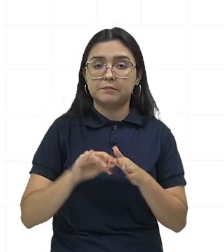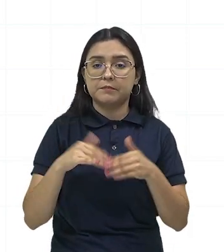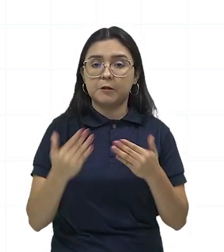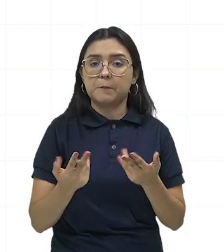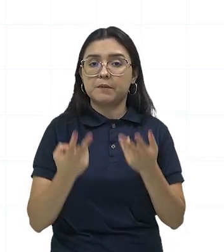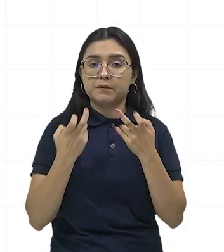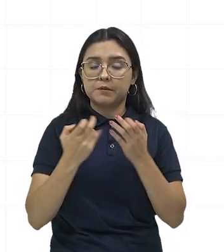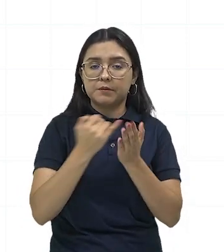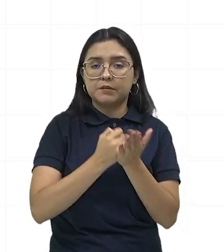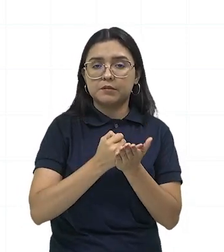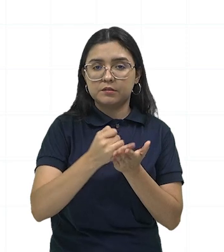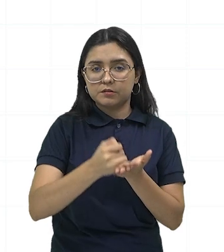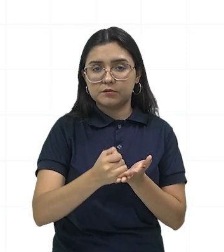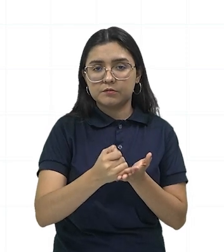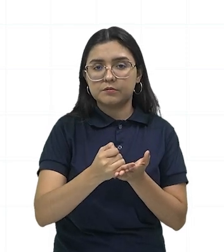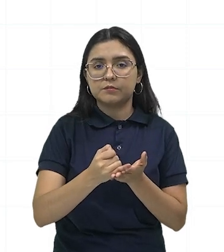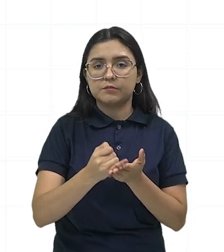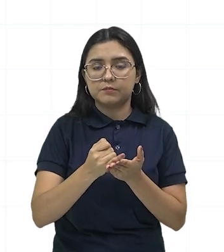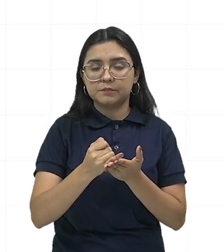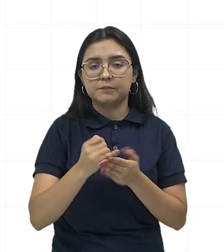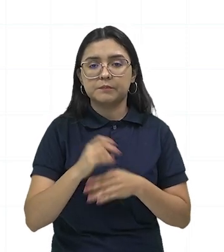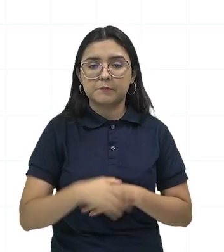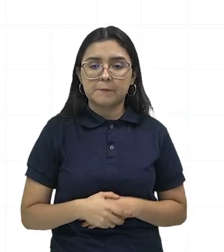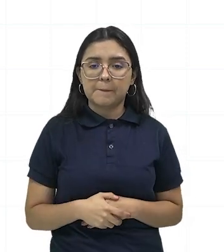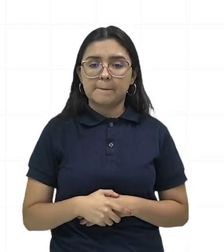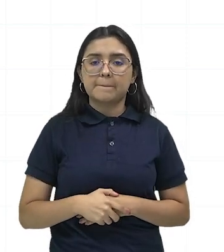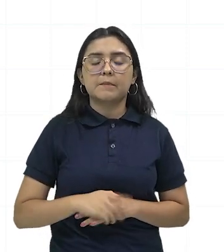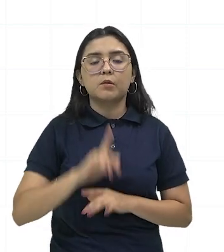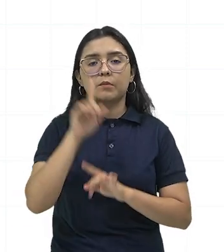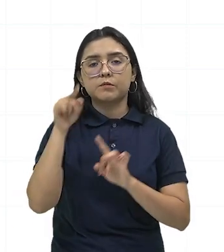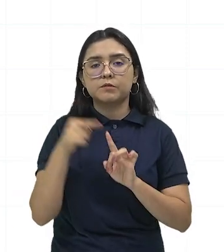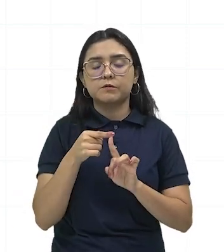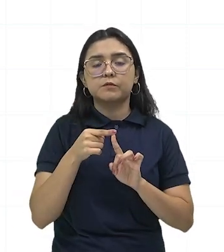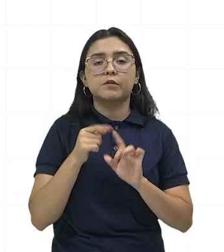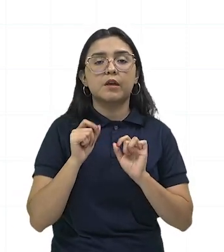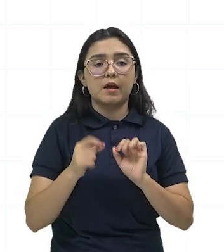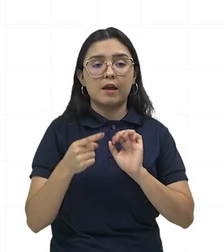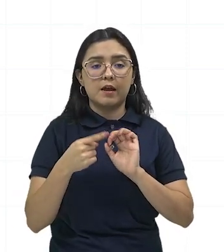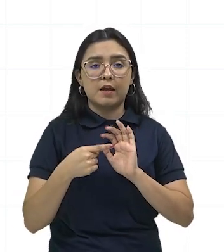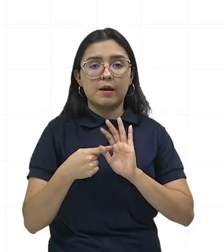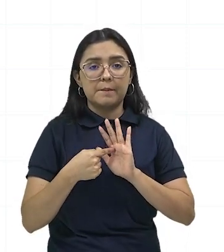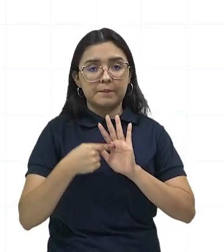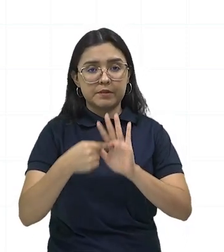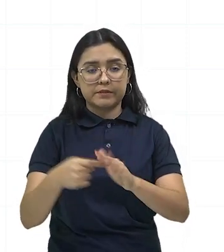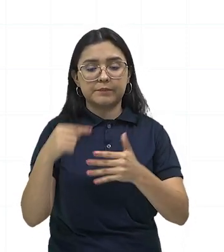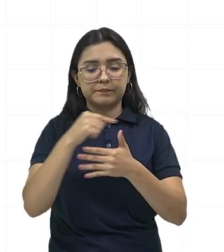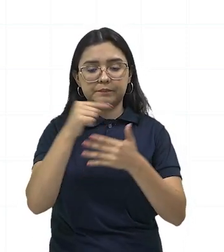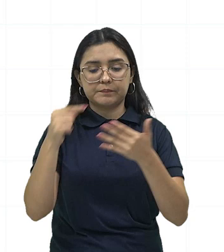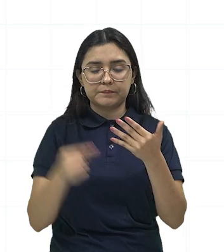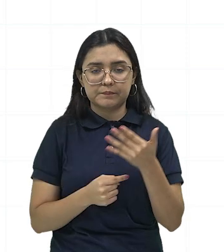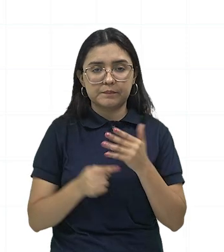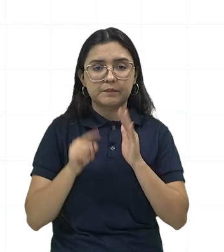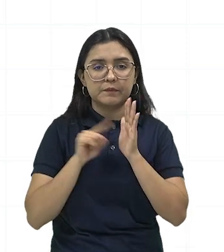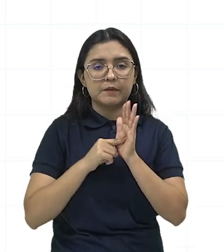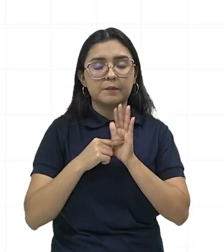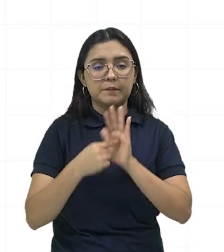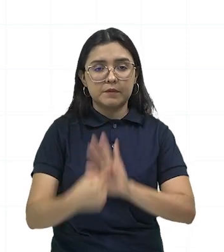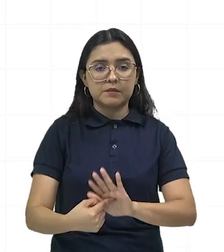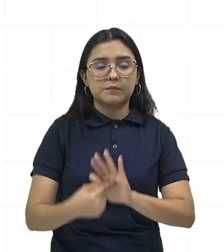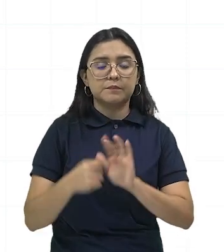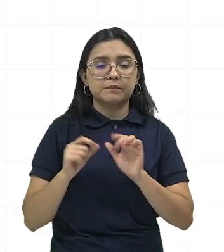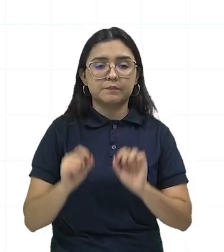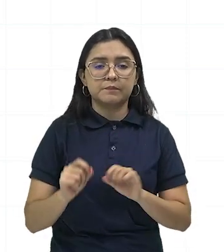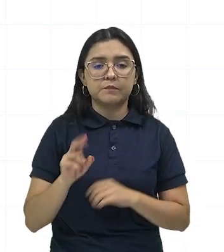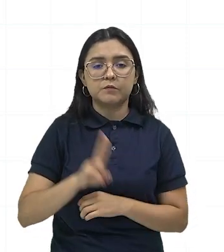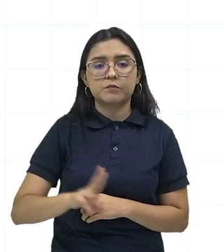nossa introdução, ela visa justamente apresentar esses elementos, fazer perguntas. Nesse caso, utilizou